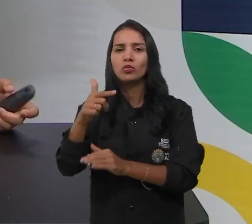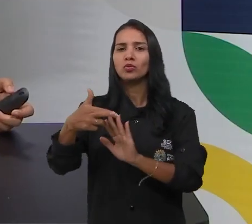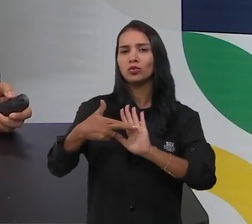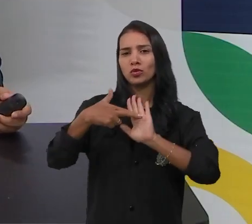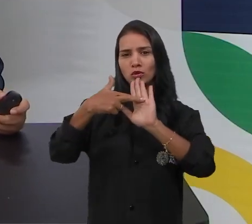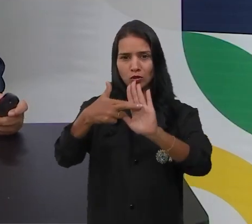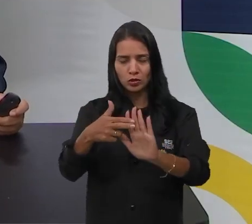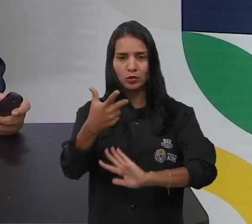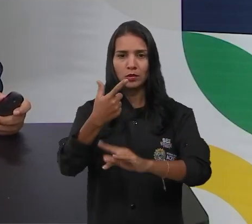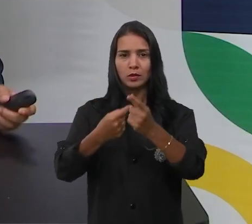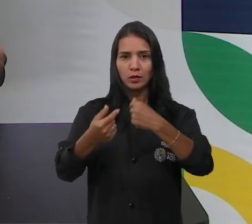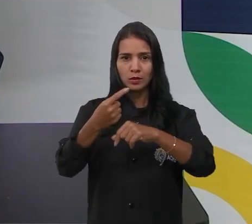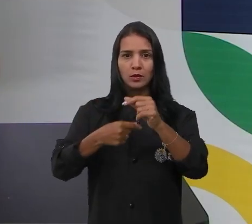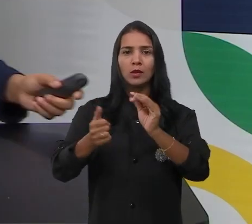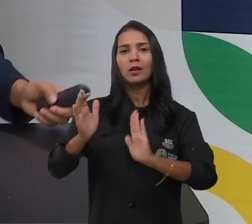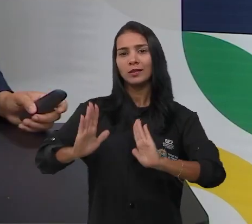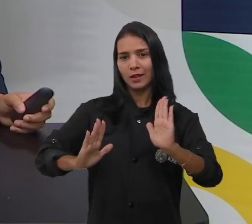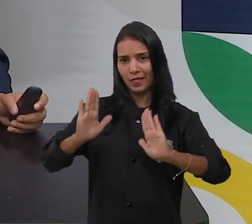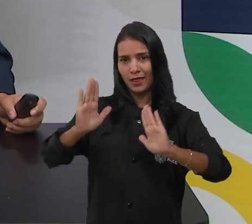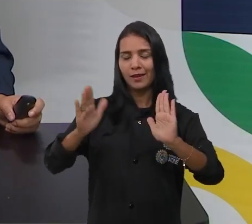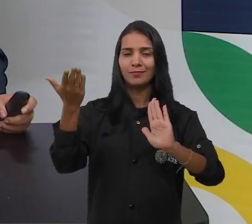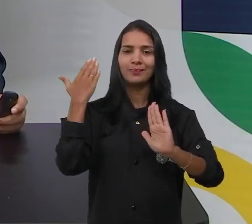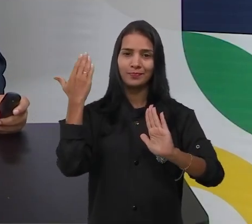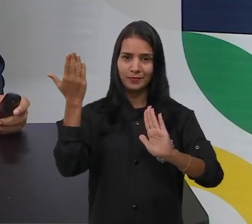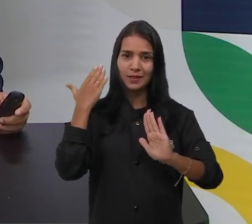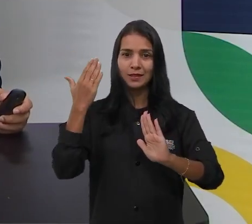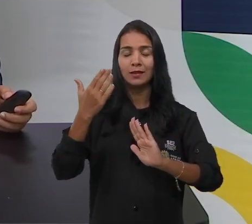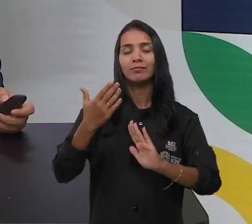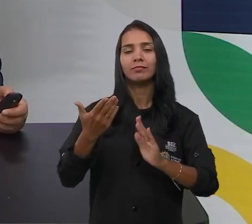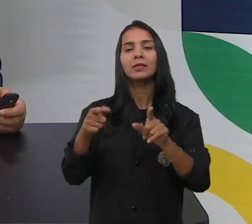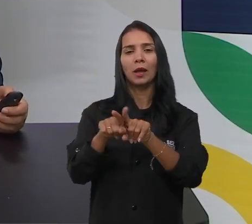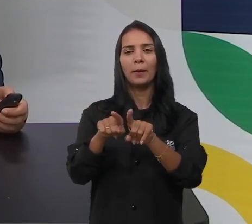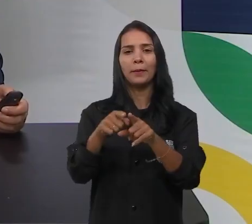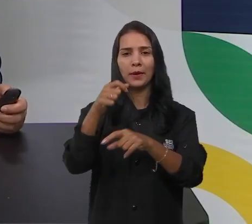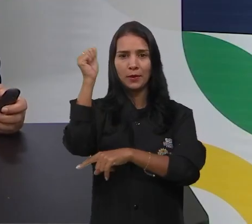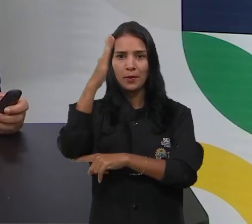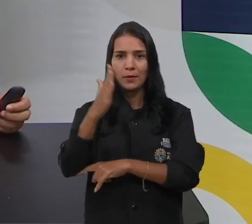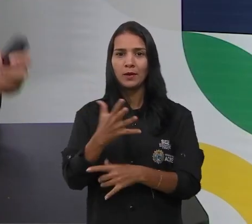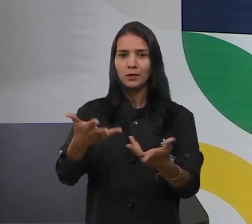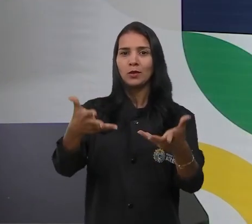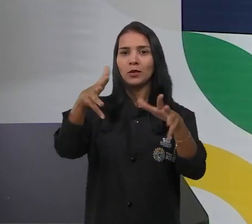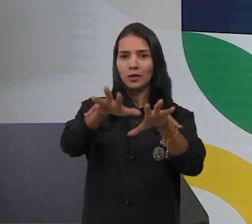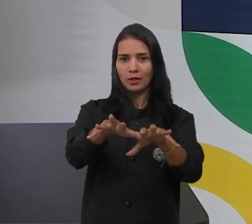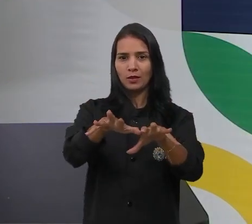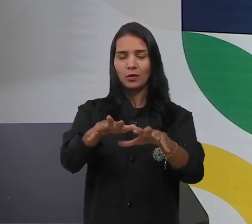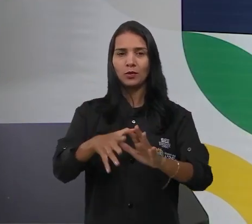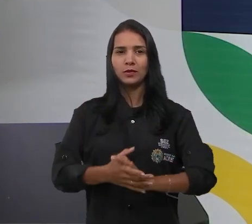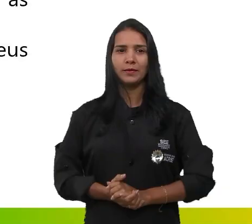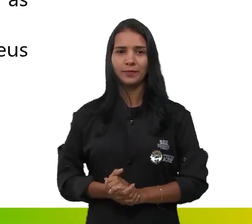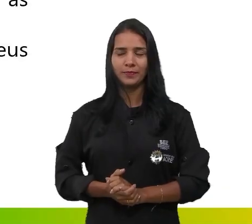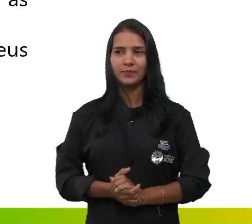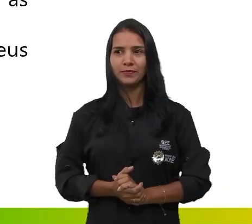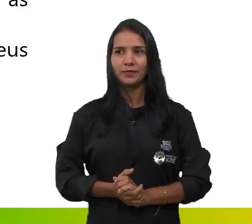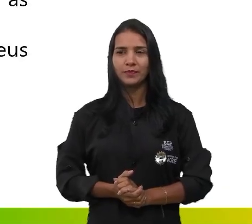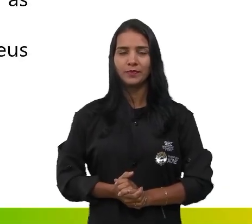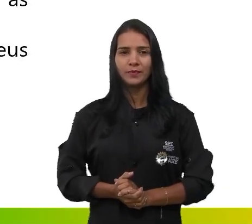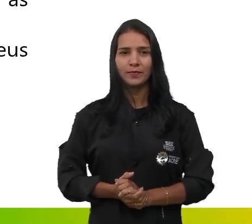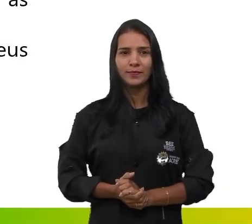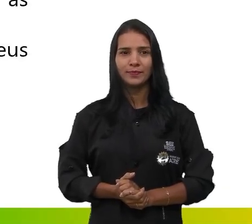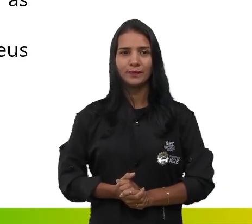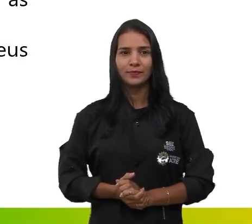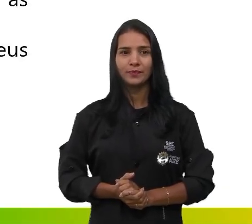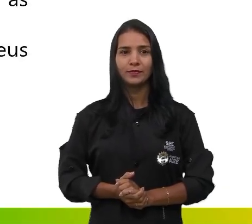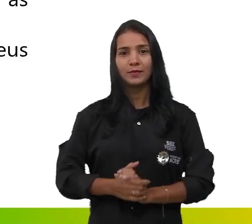representatividade econômica para a época, inclusive o Brasil, ok? Pessoal, e agora nós vamos ver as